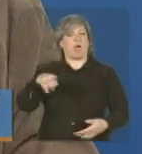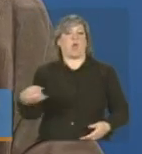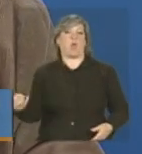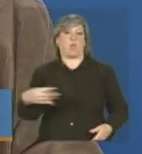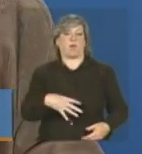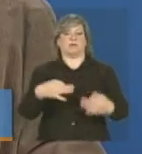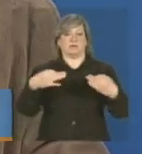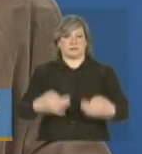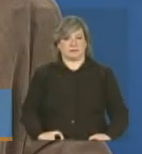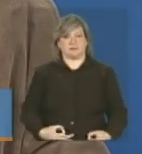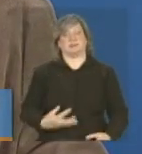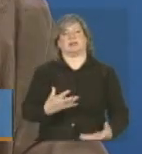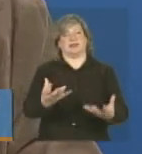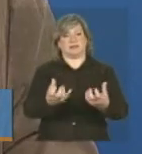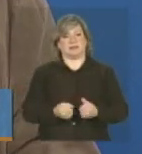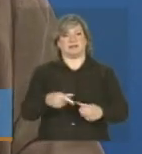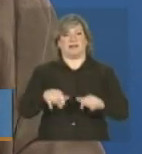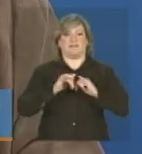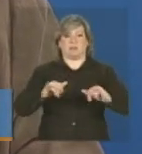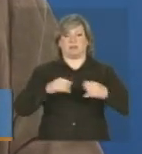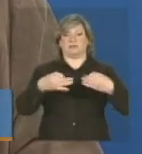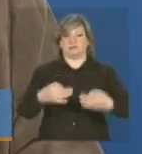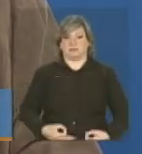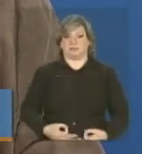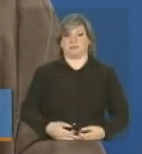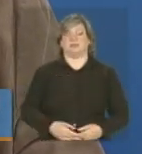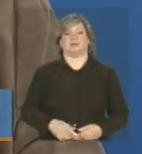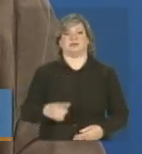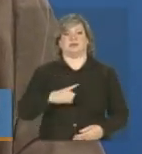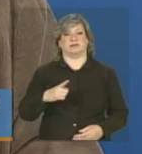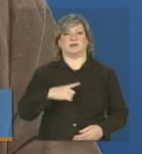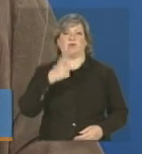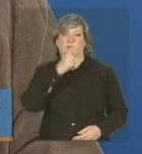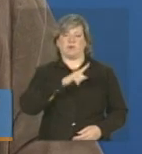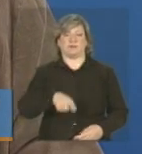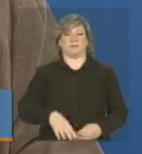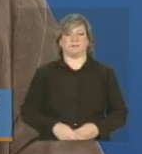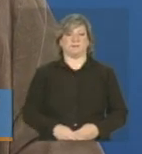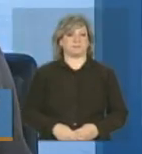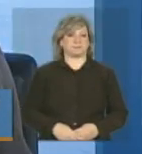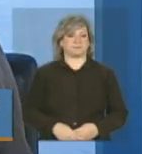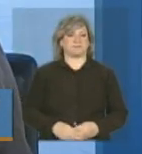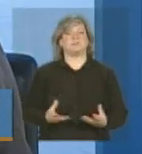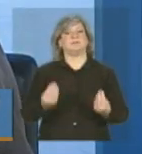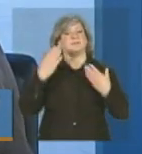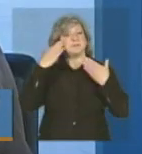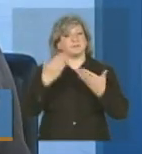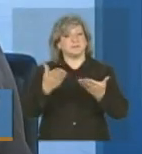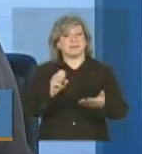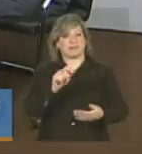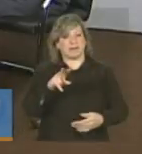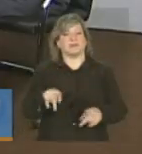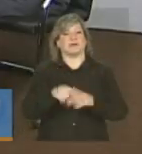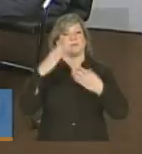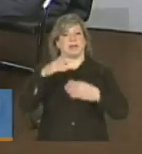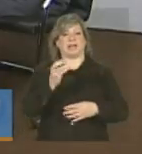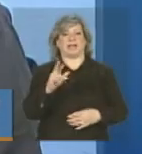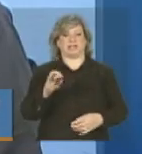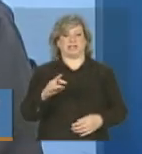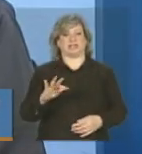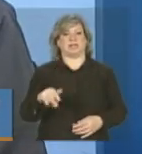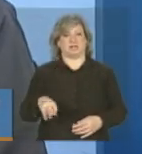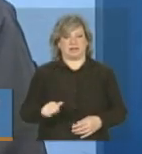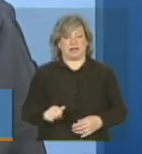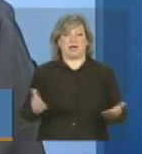vai garantir o recebimento do e-mail desse secretário correto, do presidente do conselho correto. Muito obrigada, Sávio. Muito obrigada, Cristina. Obrigada.